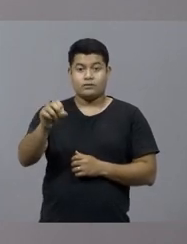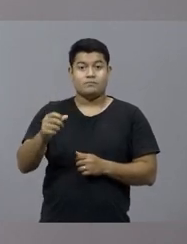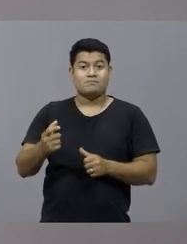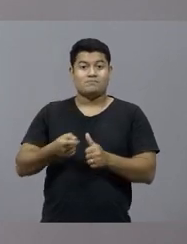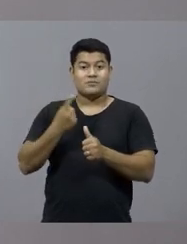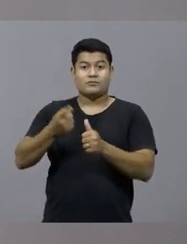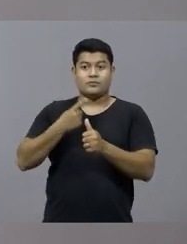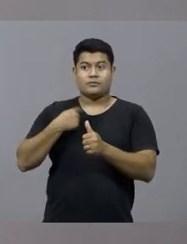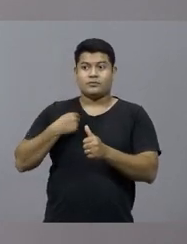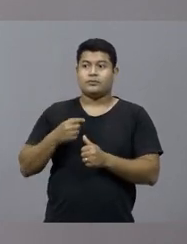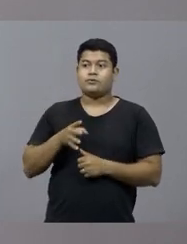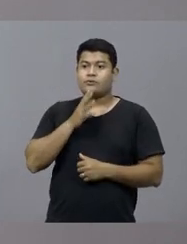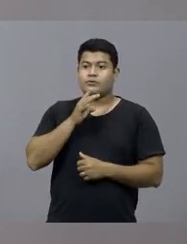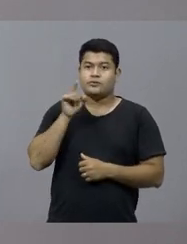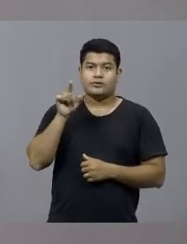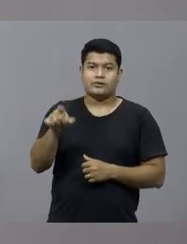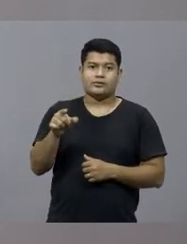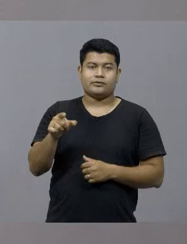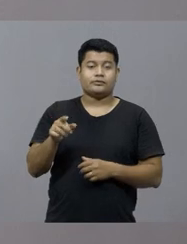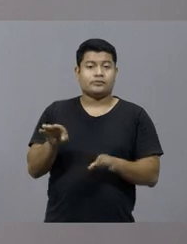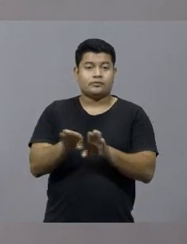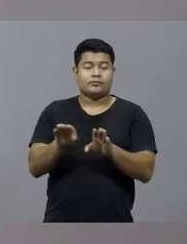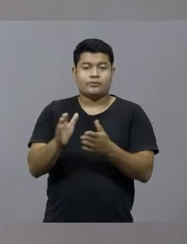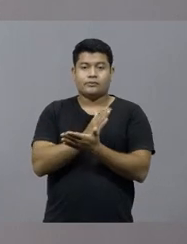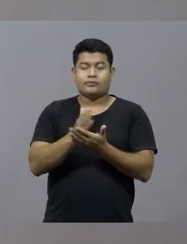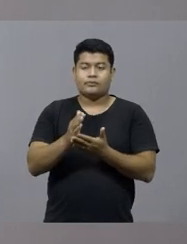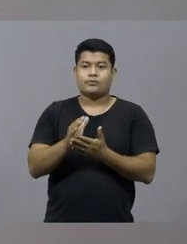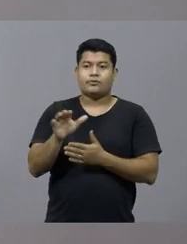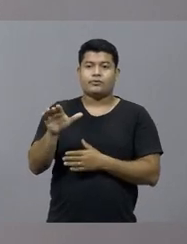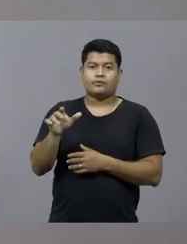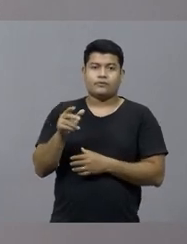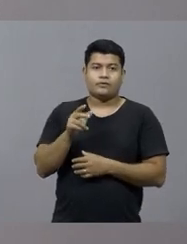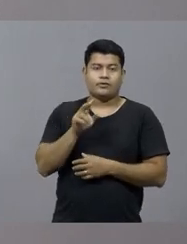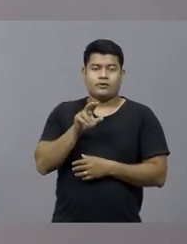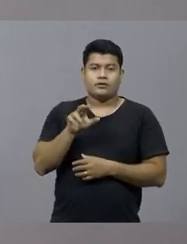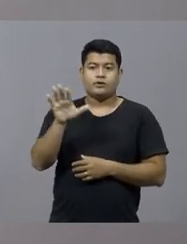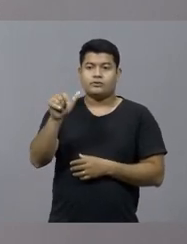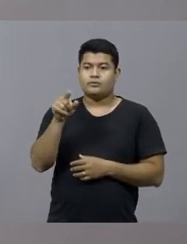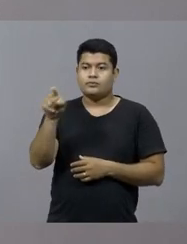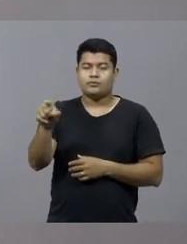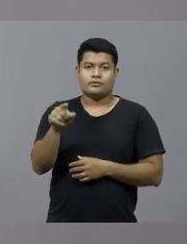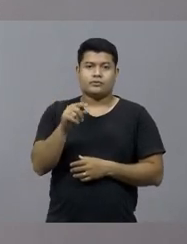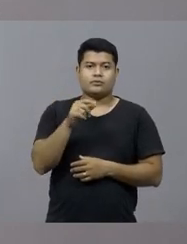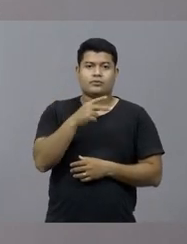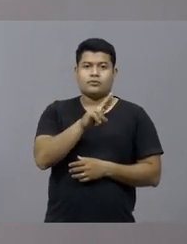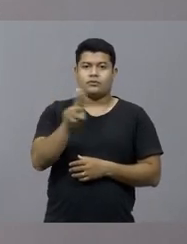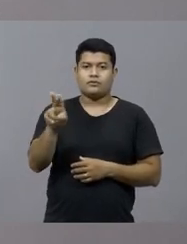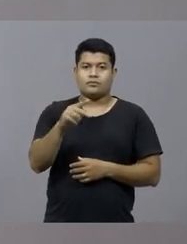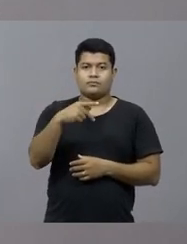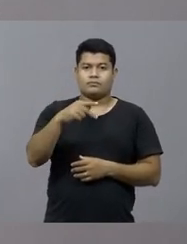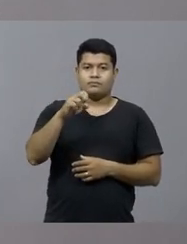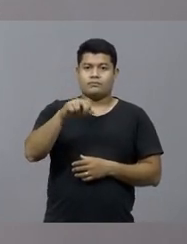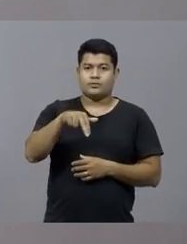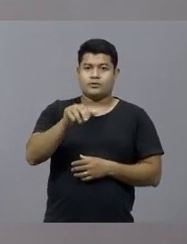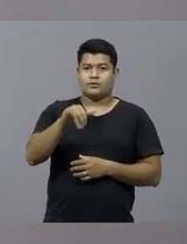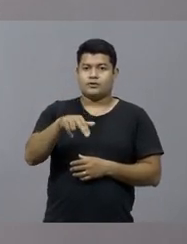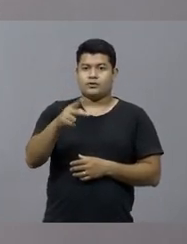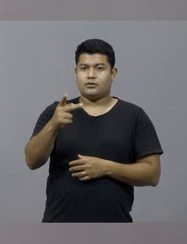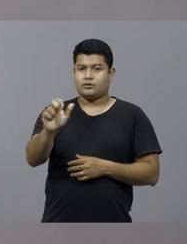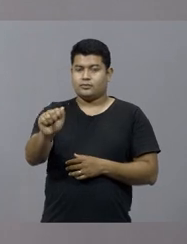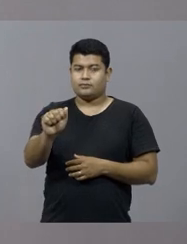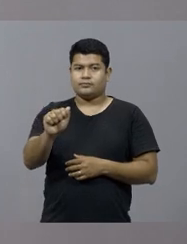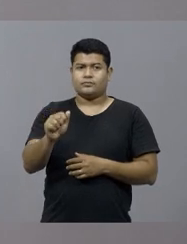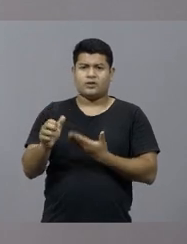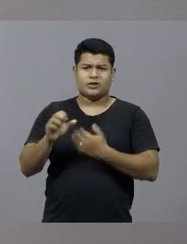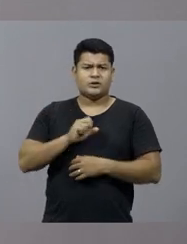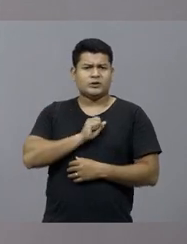como Peninha. Eu tenho a impressão que ele ficou com esse ódio muito grande do professor, falecido professor Olavo de Carvalho, depois de um